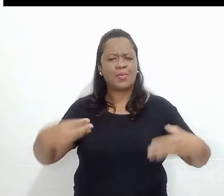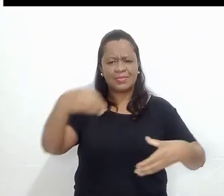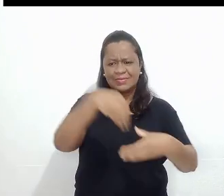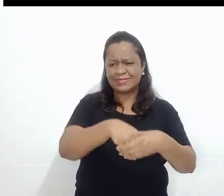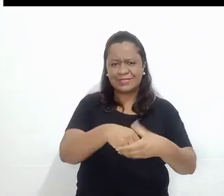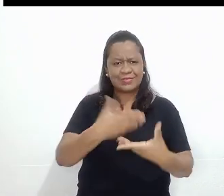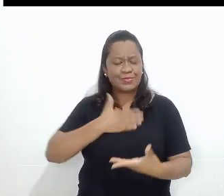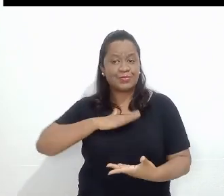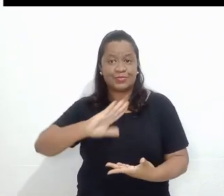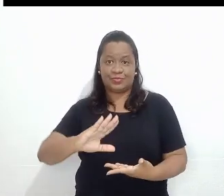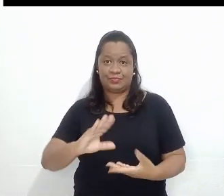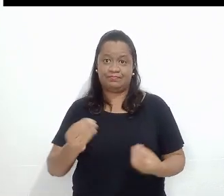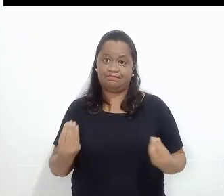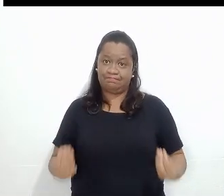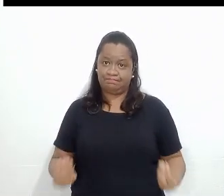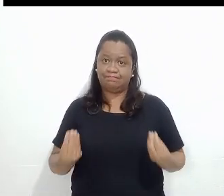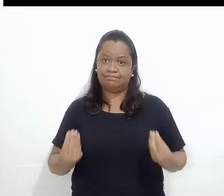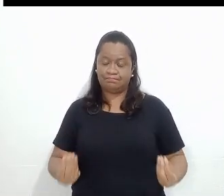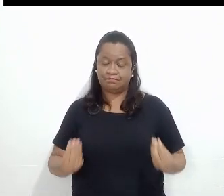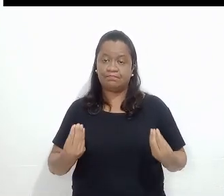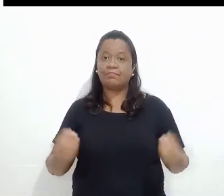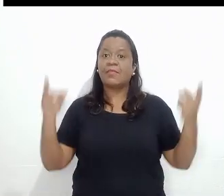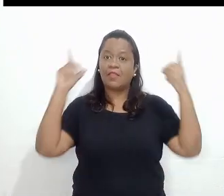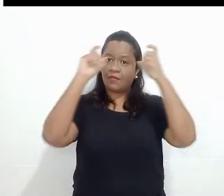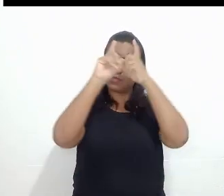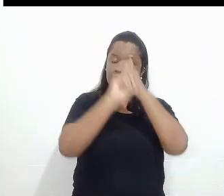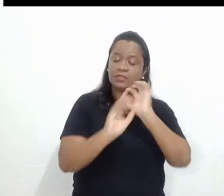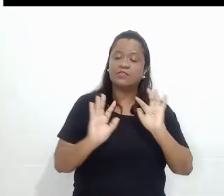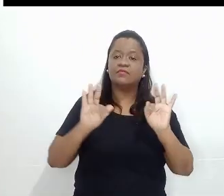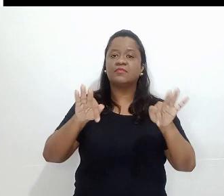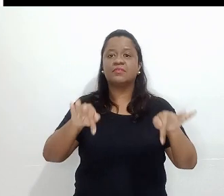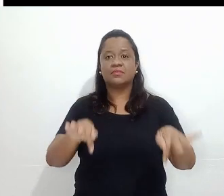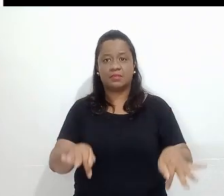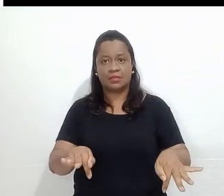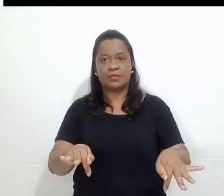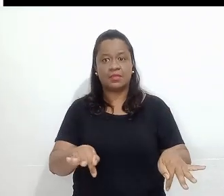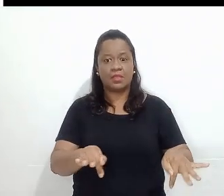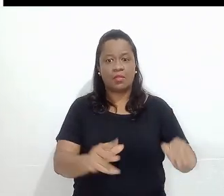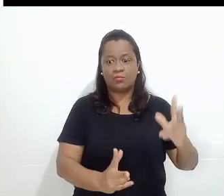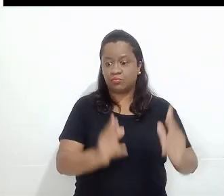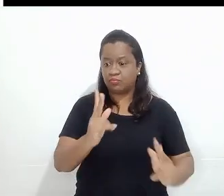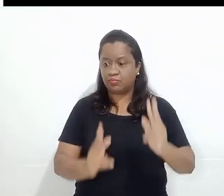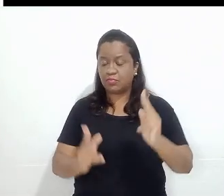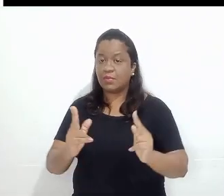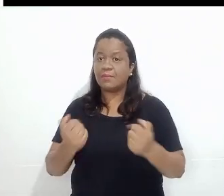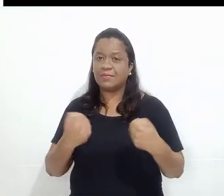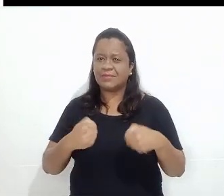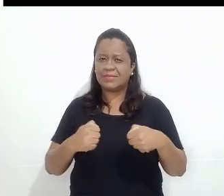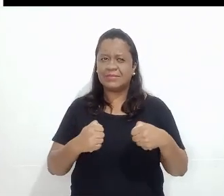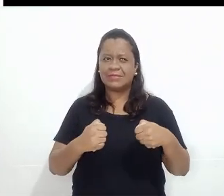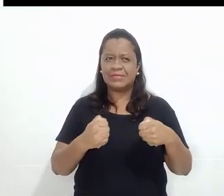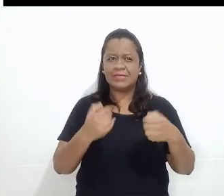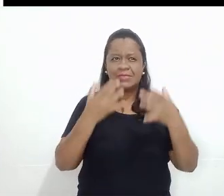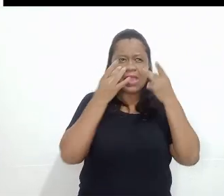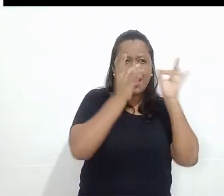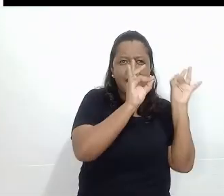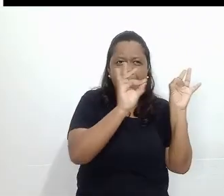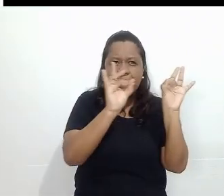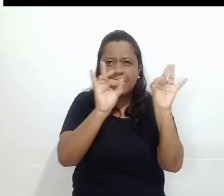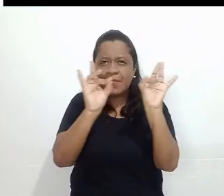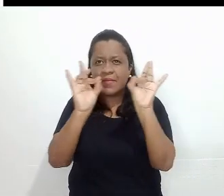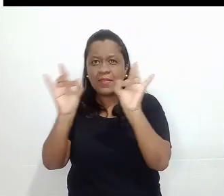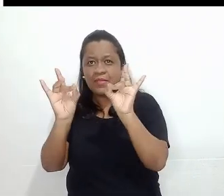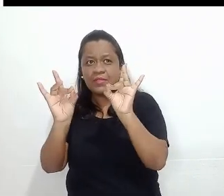não gostou, né? Você vai dificultar o final ali, a montagem. Então, você tem que ficar muito atento nesse momento e tem